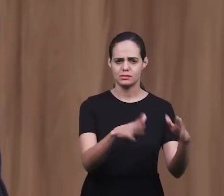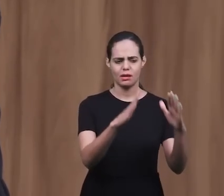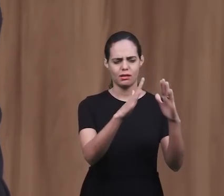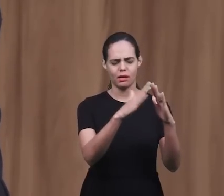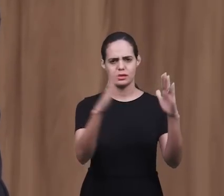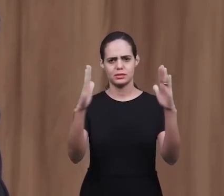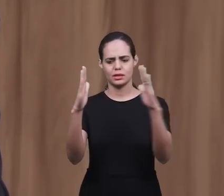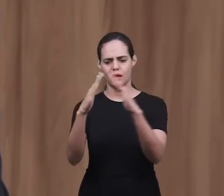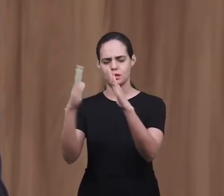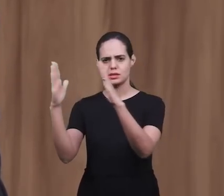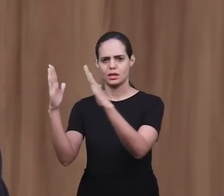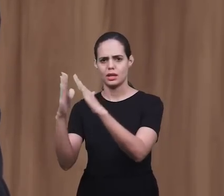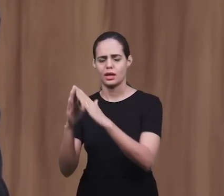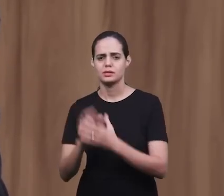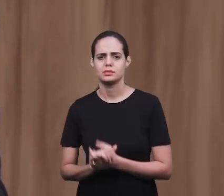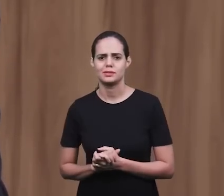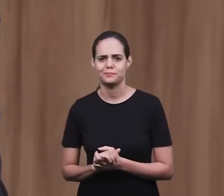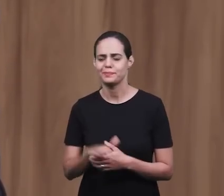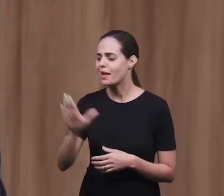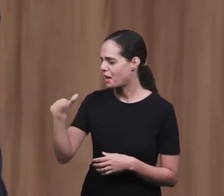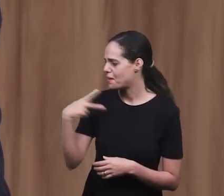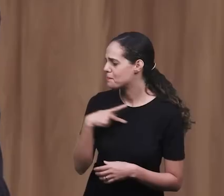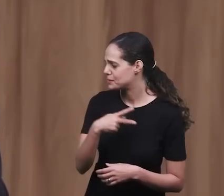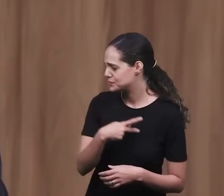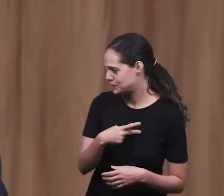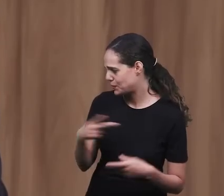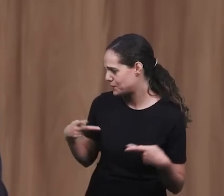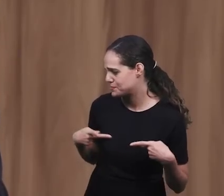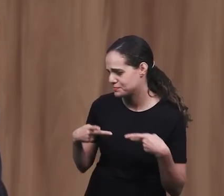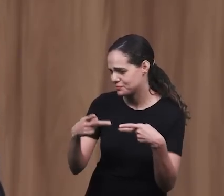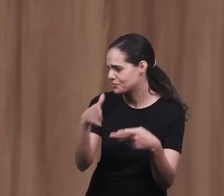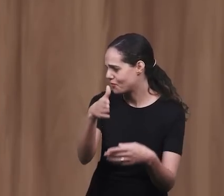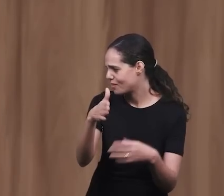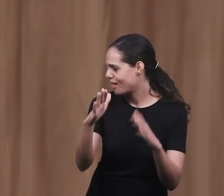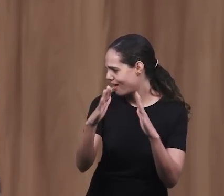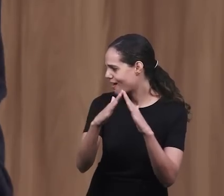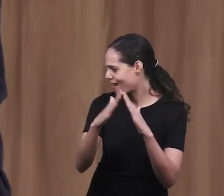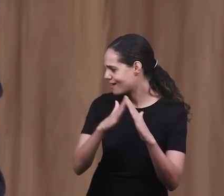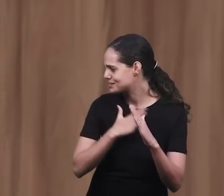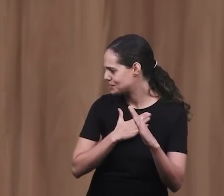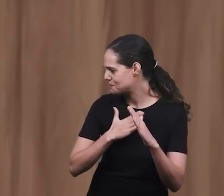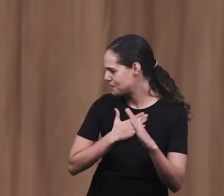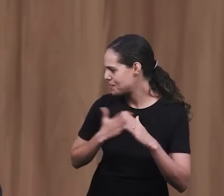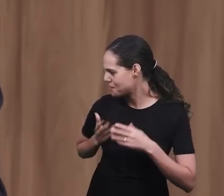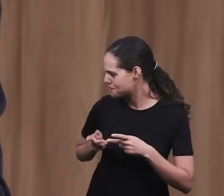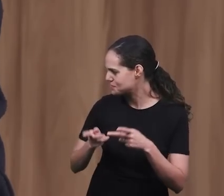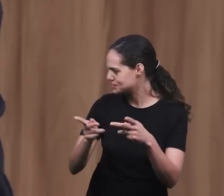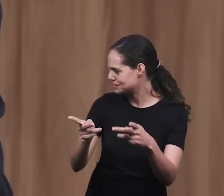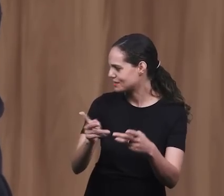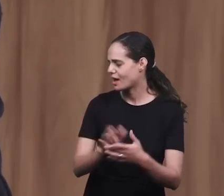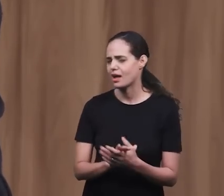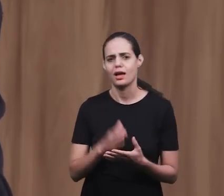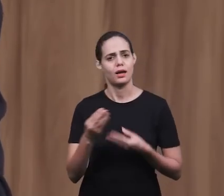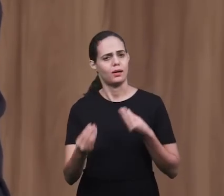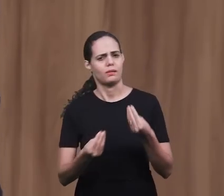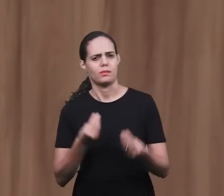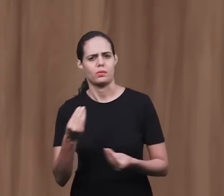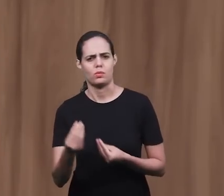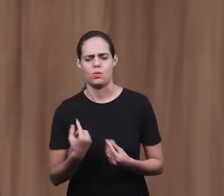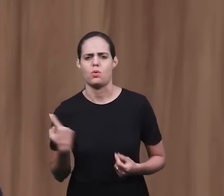vezes é convidado para ir a uma casa, até para dormir lá na casa, e aí nós temos que ver como que nós nos